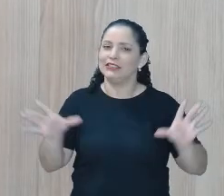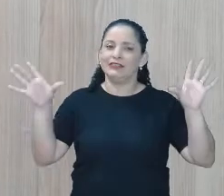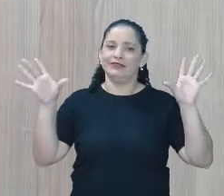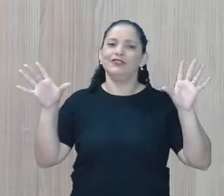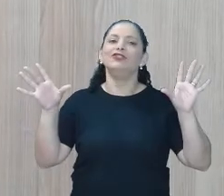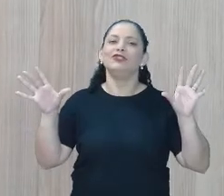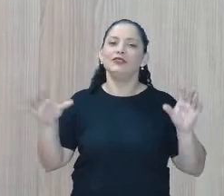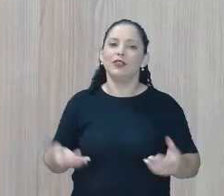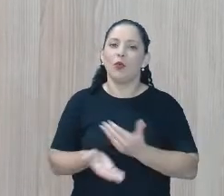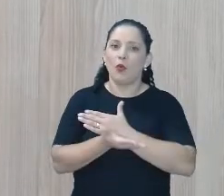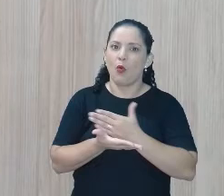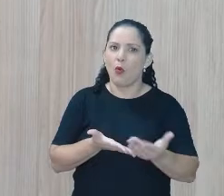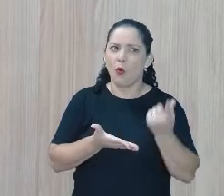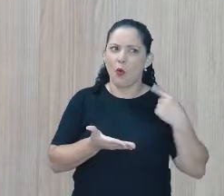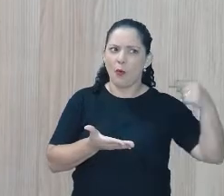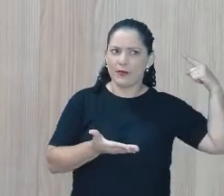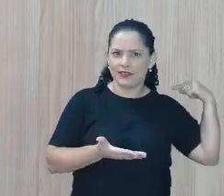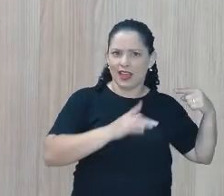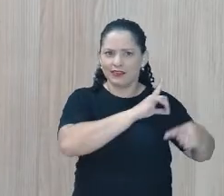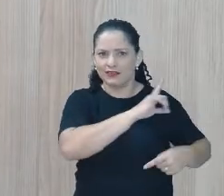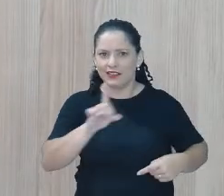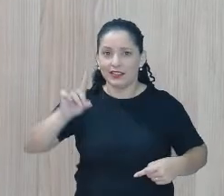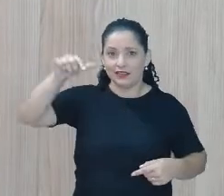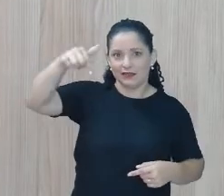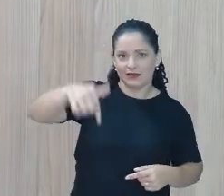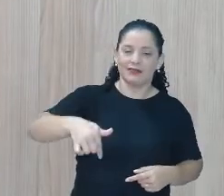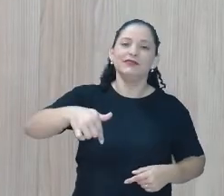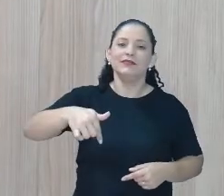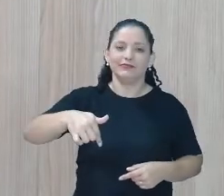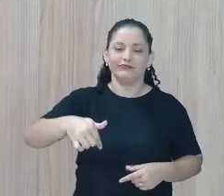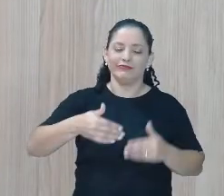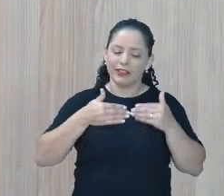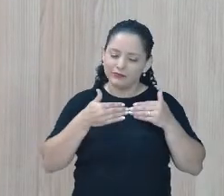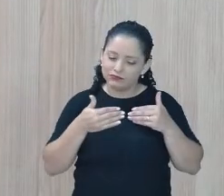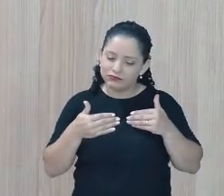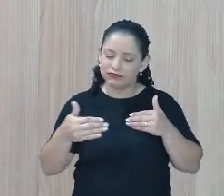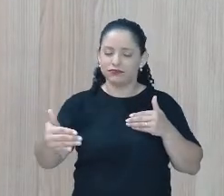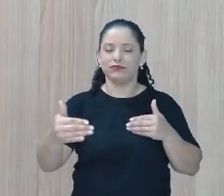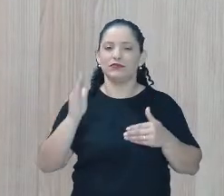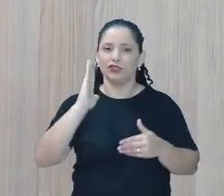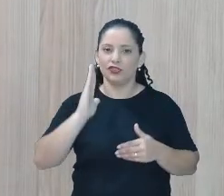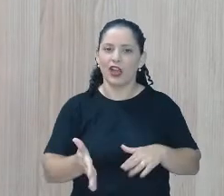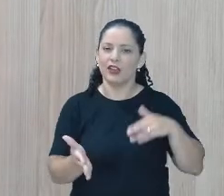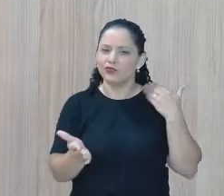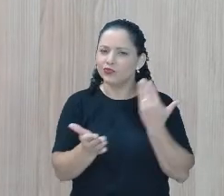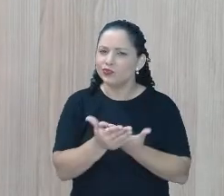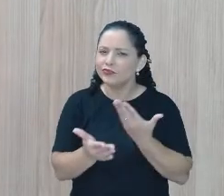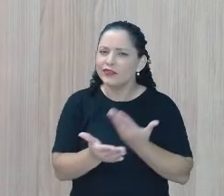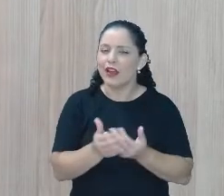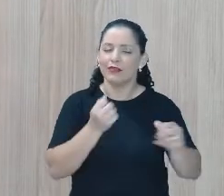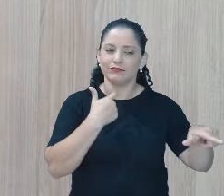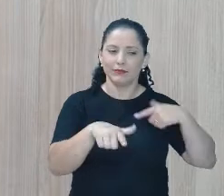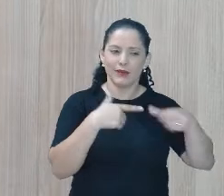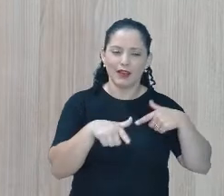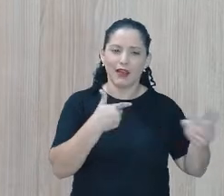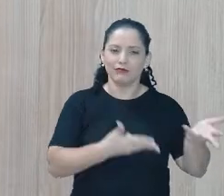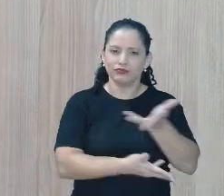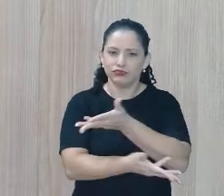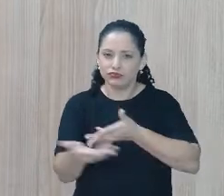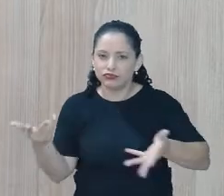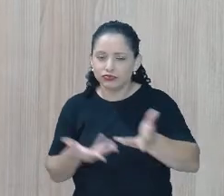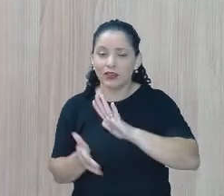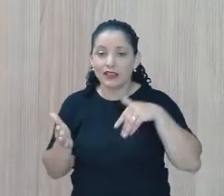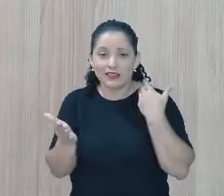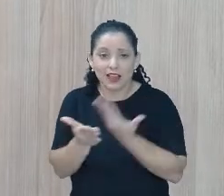aqui desde o dia 7, né, que nós iniciamos as nossas aulas, e estamos já aqui trabalhando com vocês, pensando em vocês, e as nossas